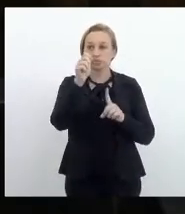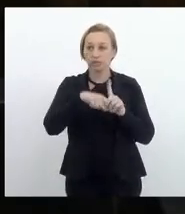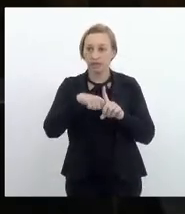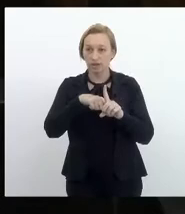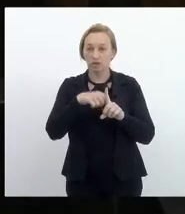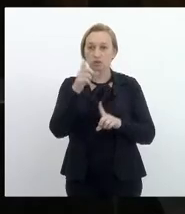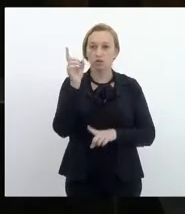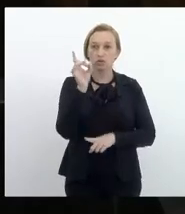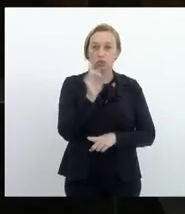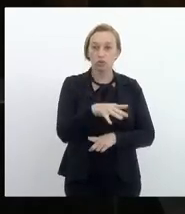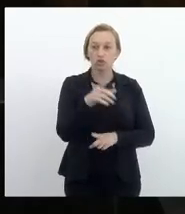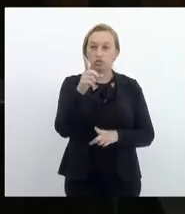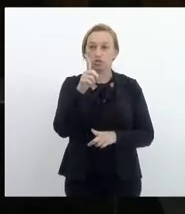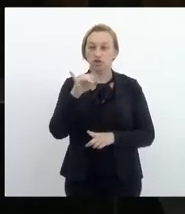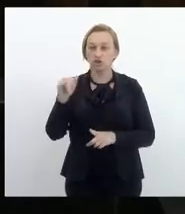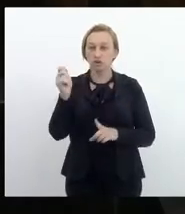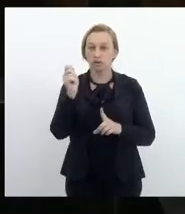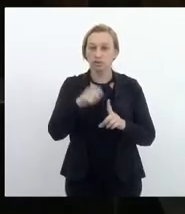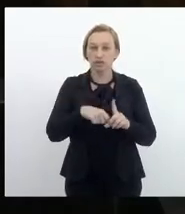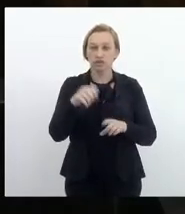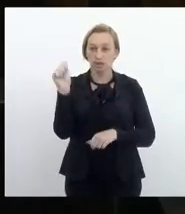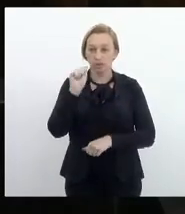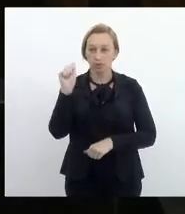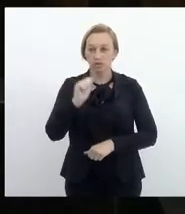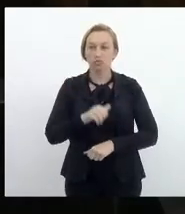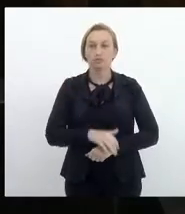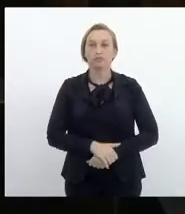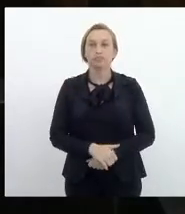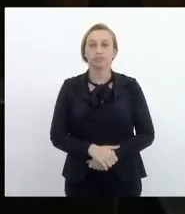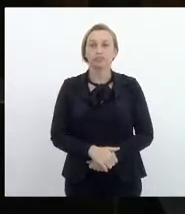último dia do mês de agosto